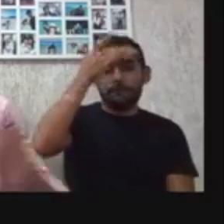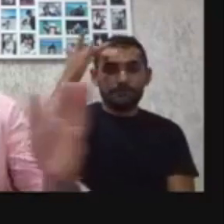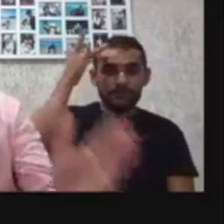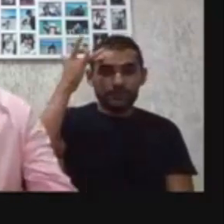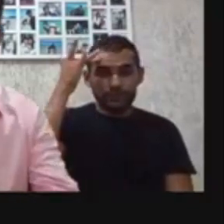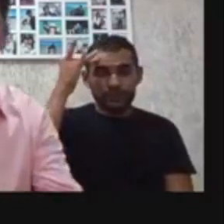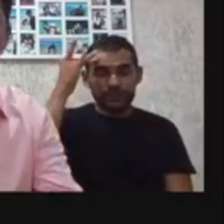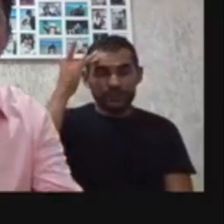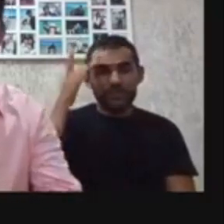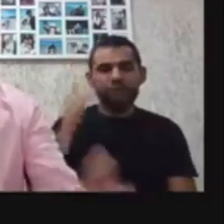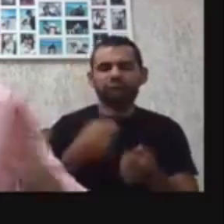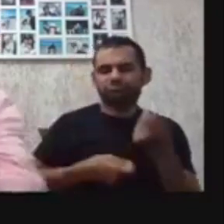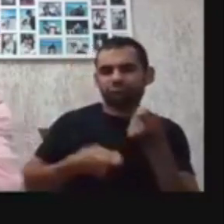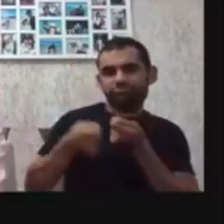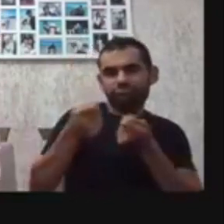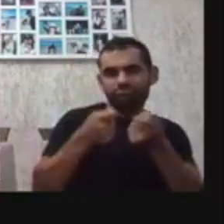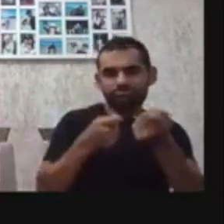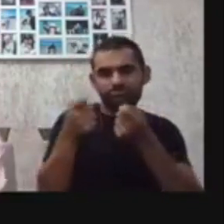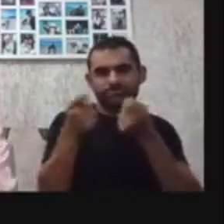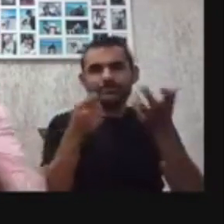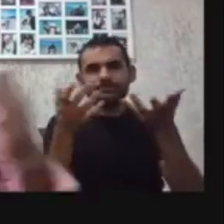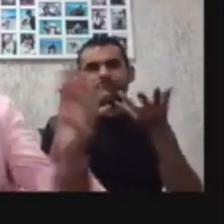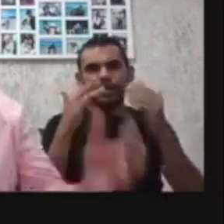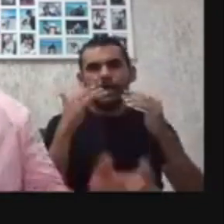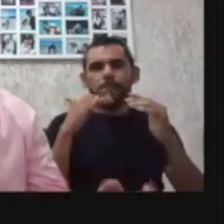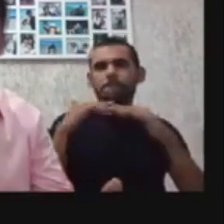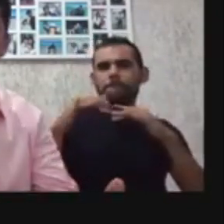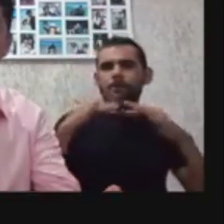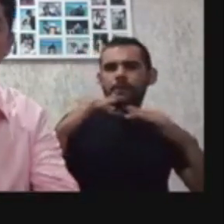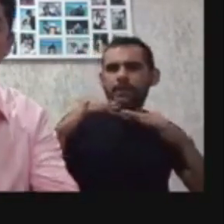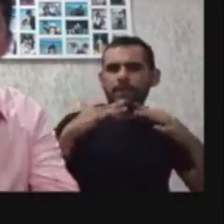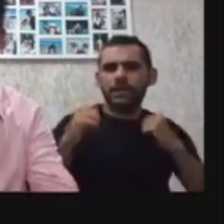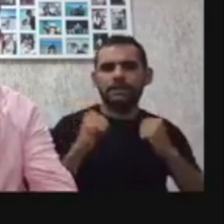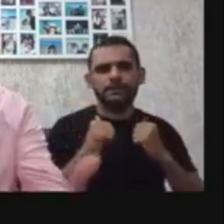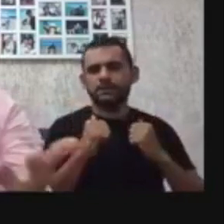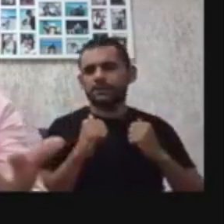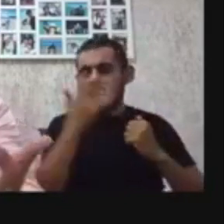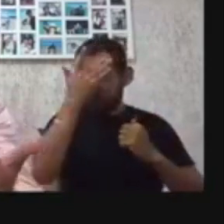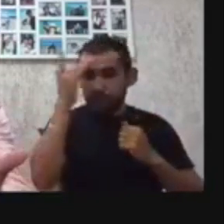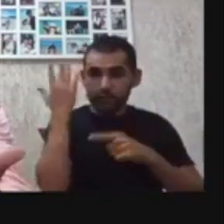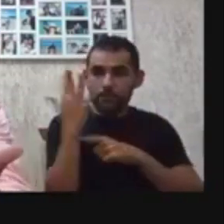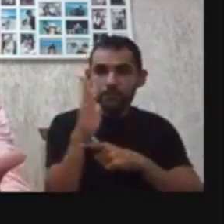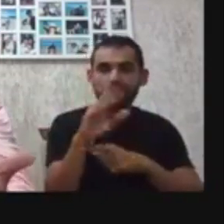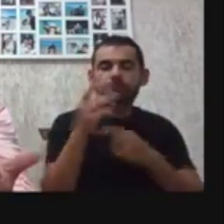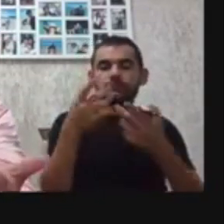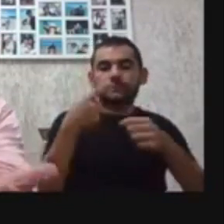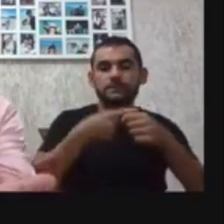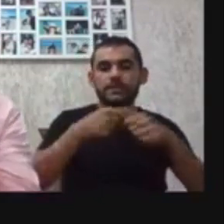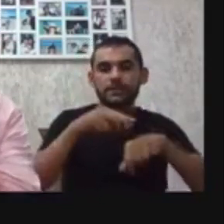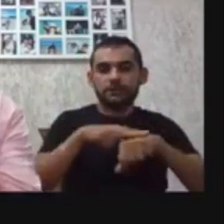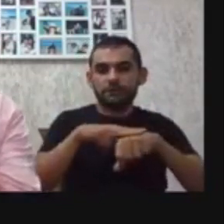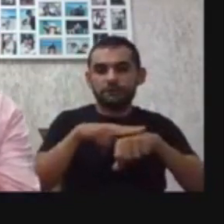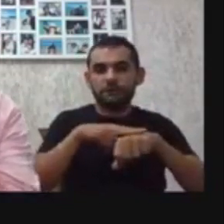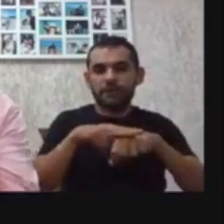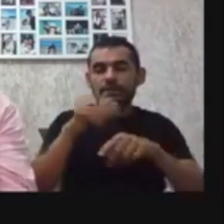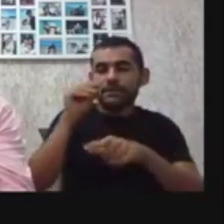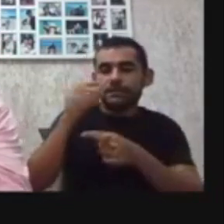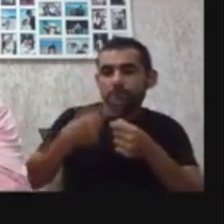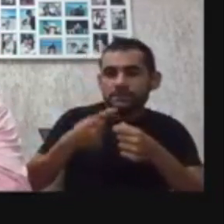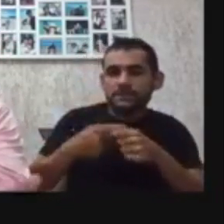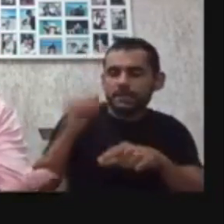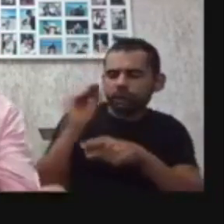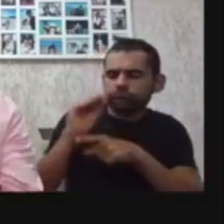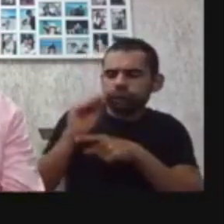enganjadas. A pessoa com deficiência quer mobilidade. O pessoal do meio ambiente quer uma cidade verde, quer uma cidade que preserva